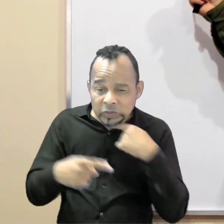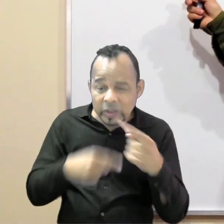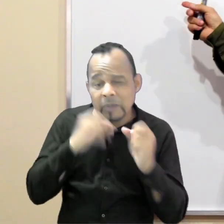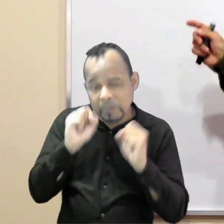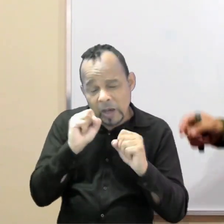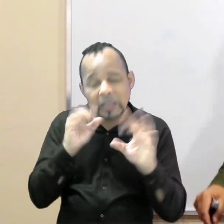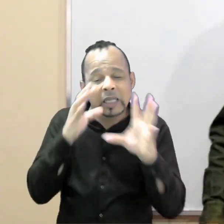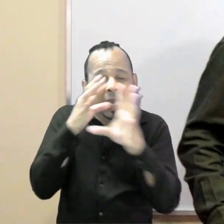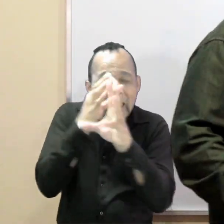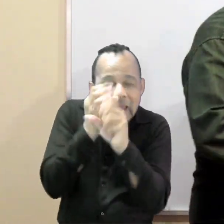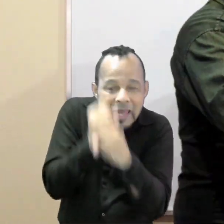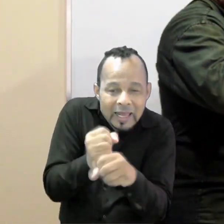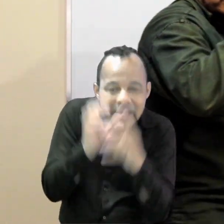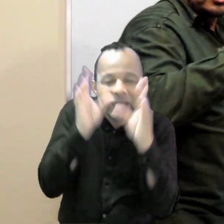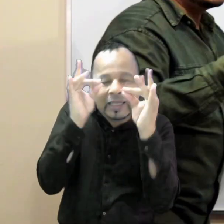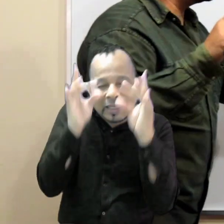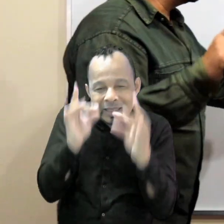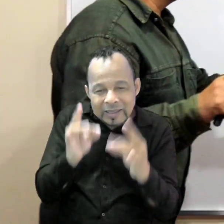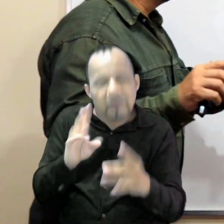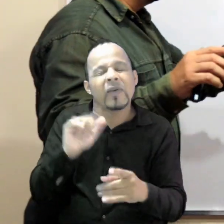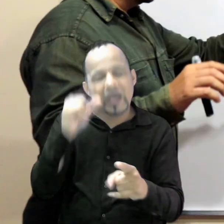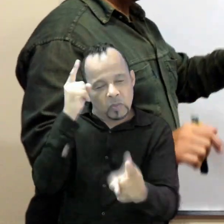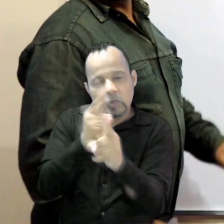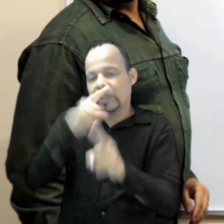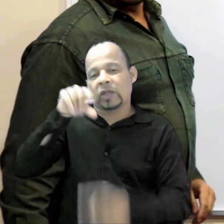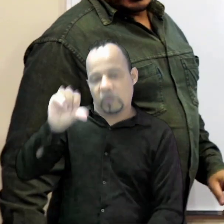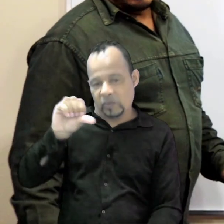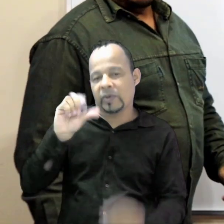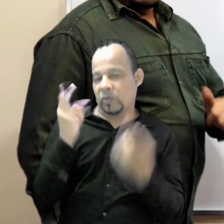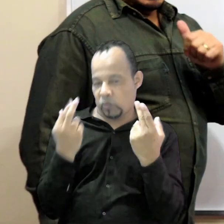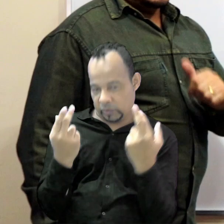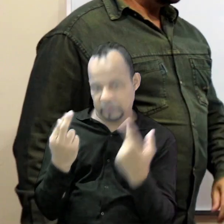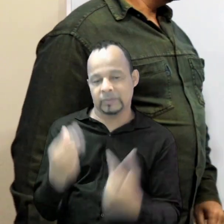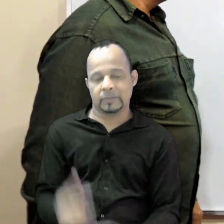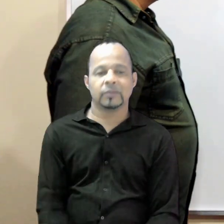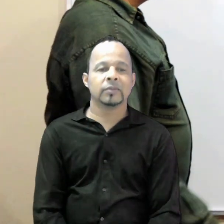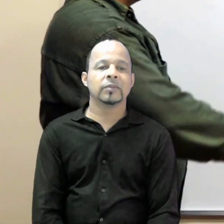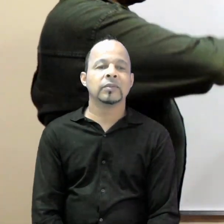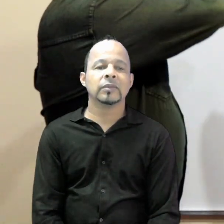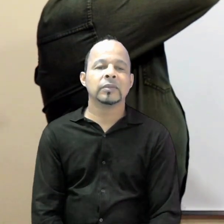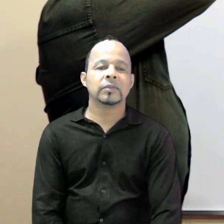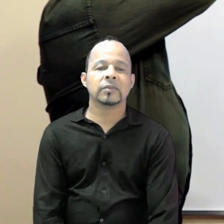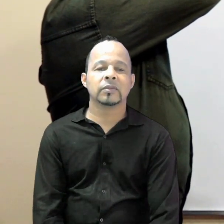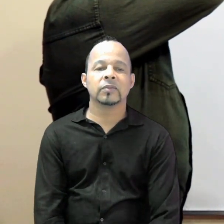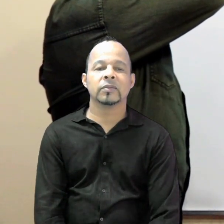faz aí igual a gente fez aqui no começo da aula, com todos os detalhes, você vai chegar nesse 9. Bacana?